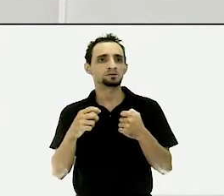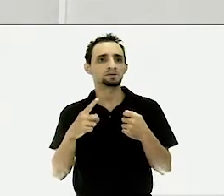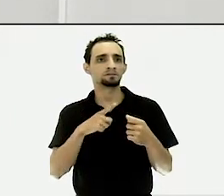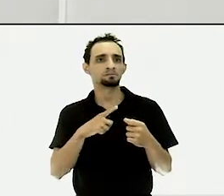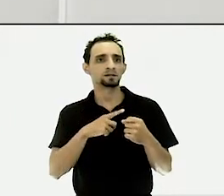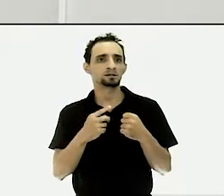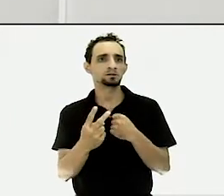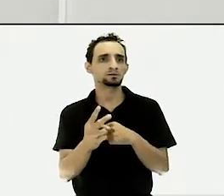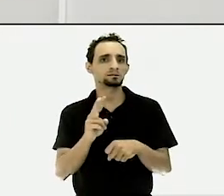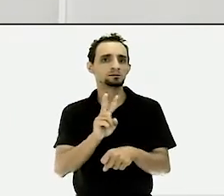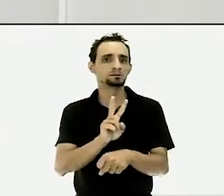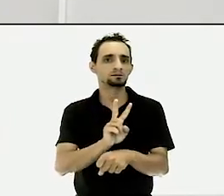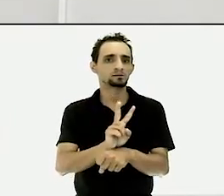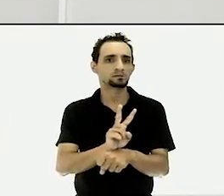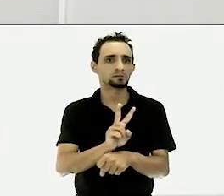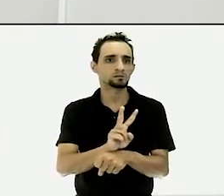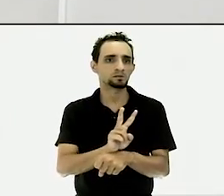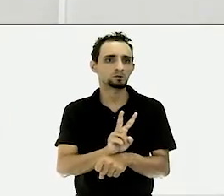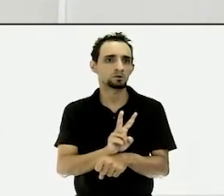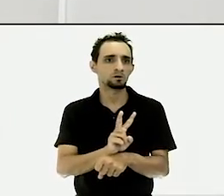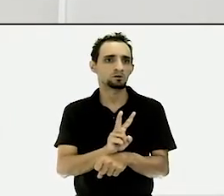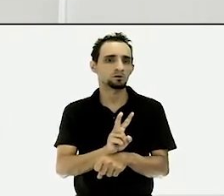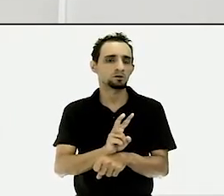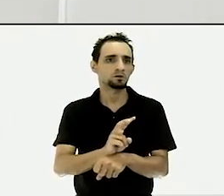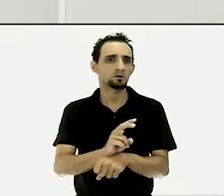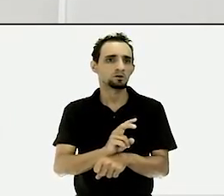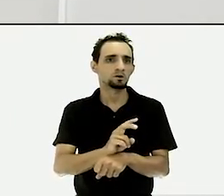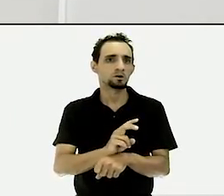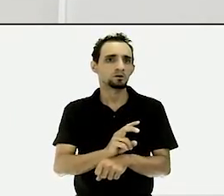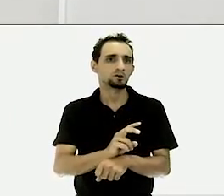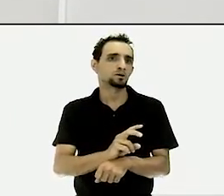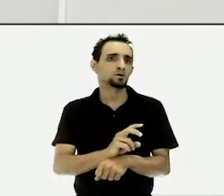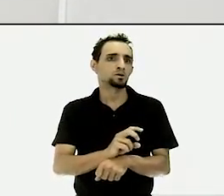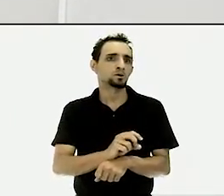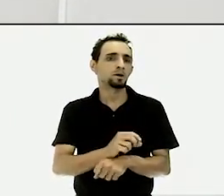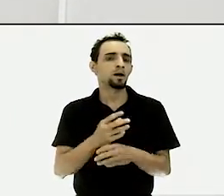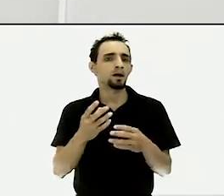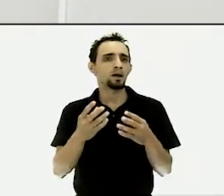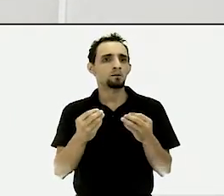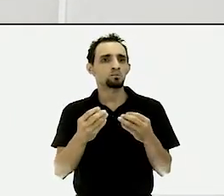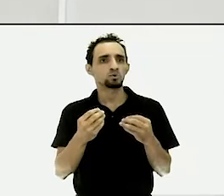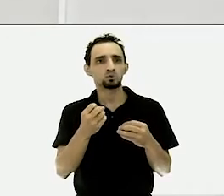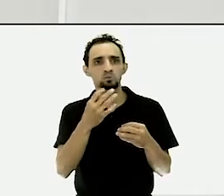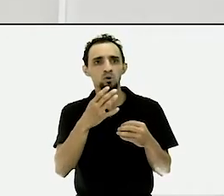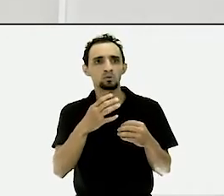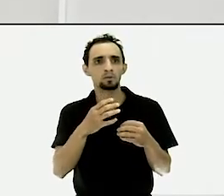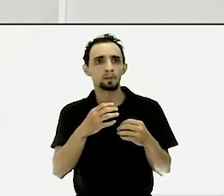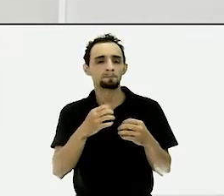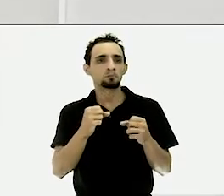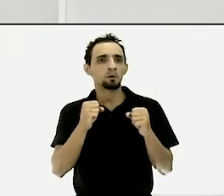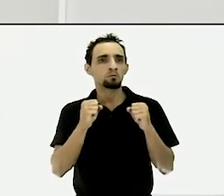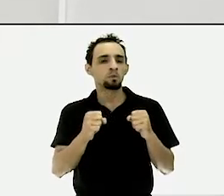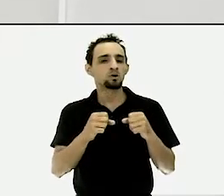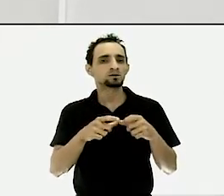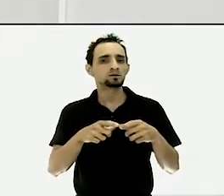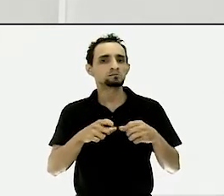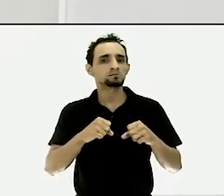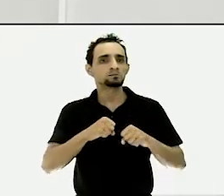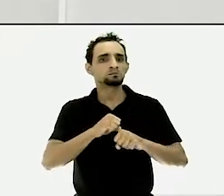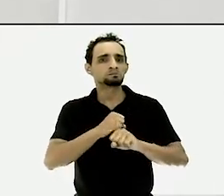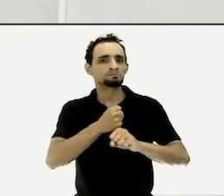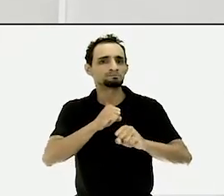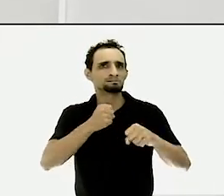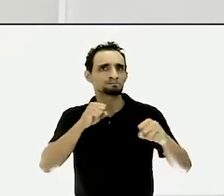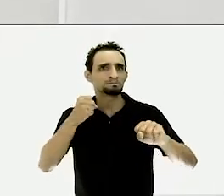E nem um minuto eu escutei também falar de licitação. Não é que uma história daqui, mal contada, ela vai. Aí chega a gente fica apavorado. Eu imagino